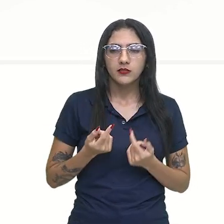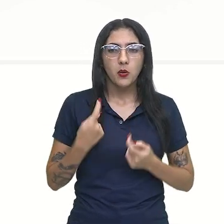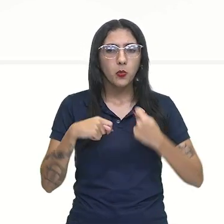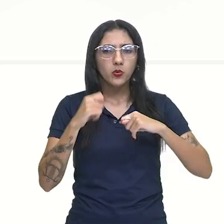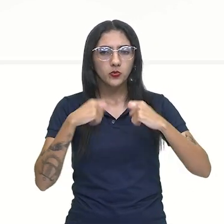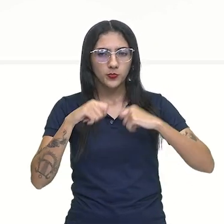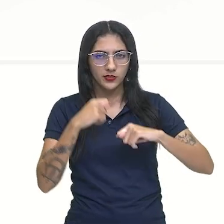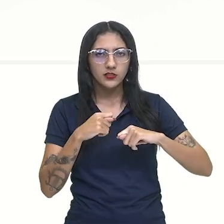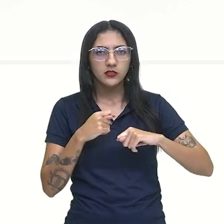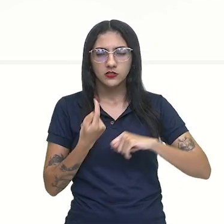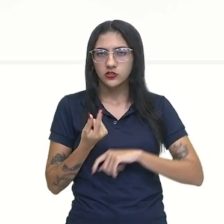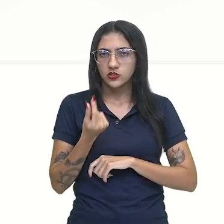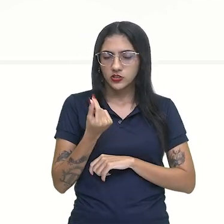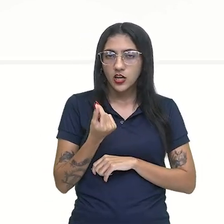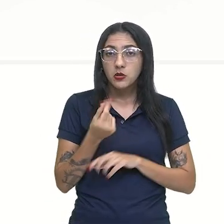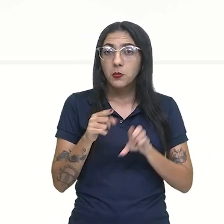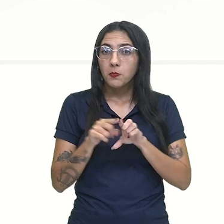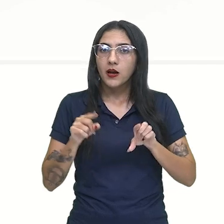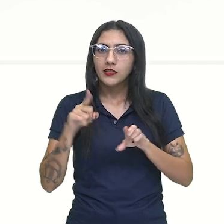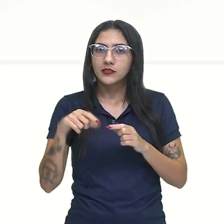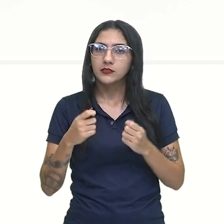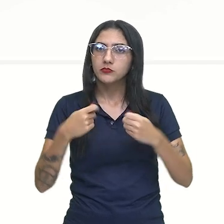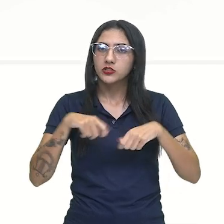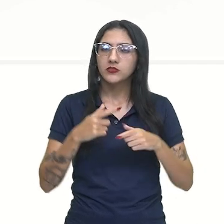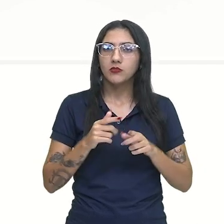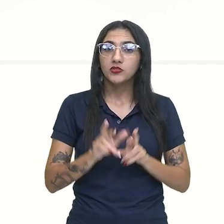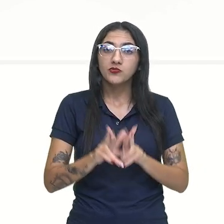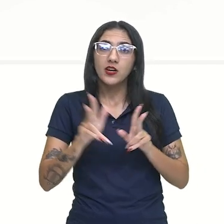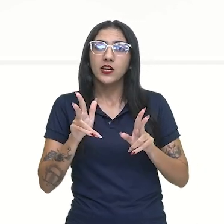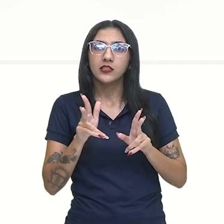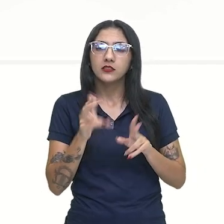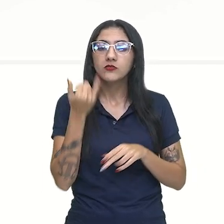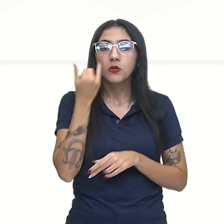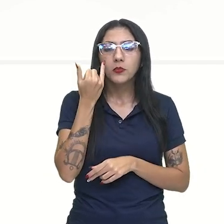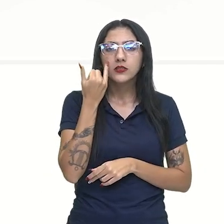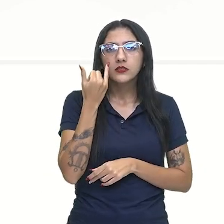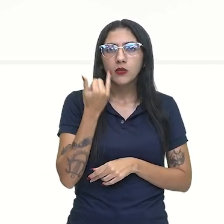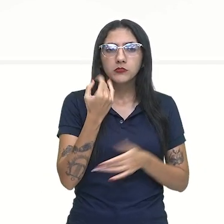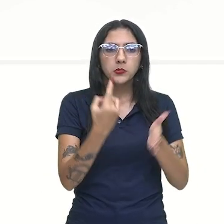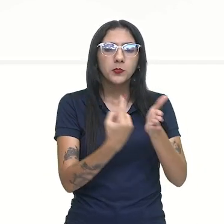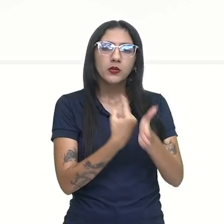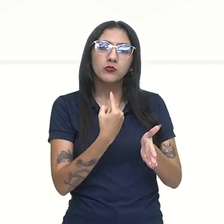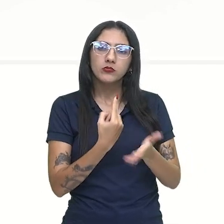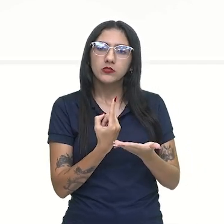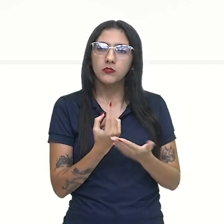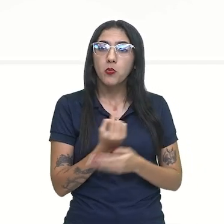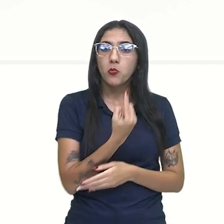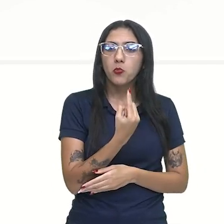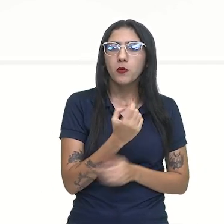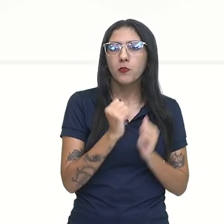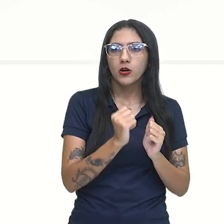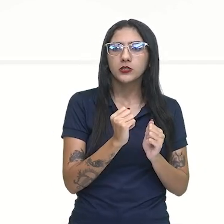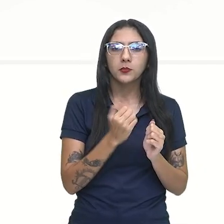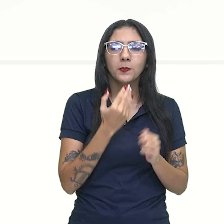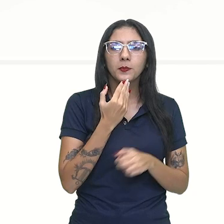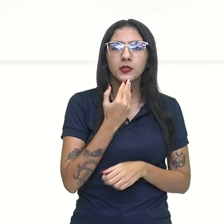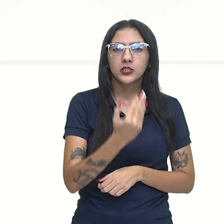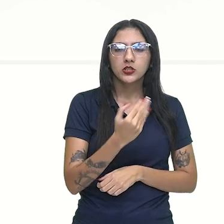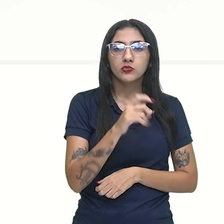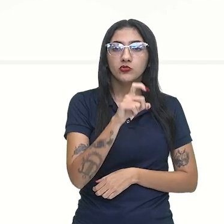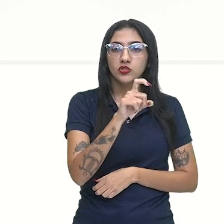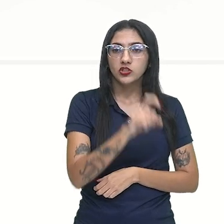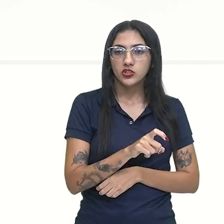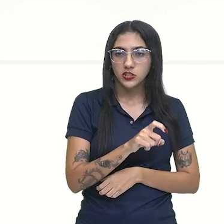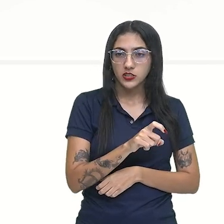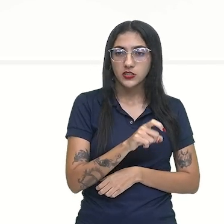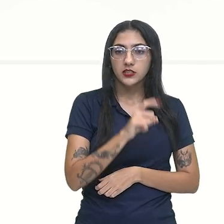finanças, né, mas que pode ser pedido duas coisas diferentes, tá bom? Pode ser pedido aí o x do vértice, ou então